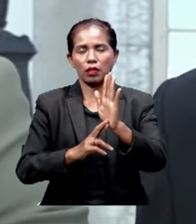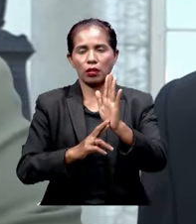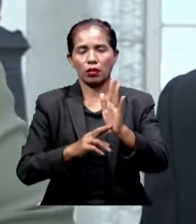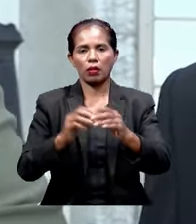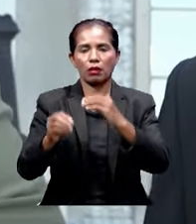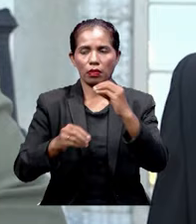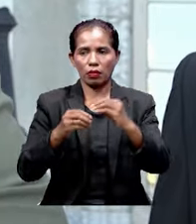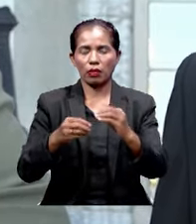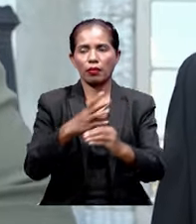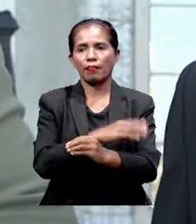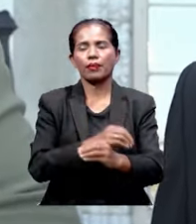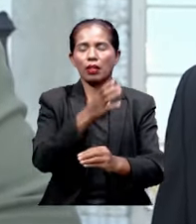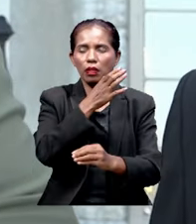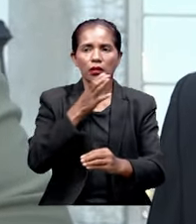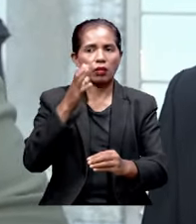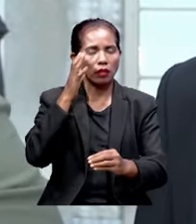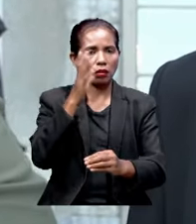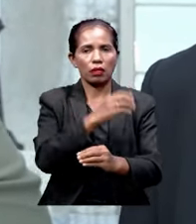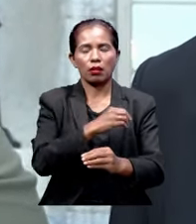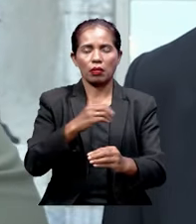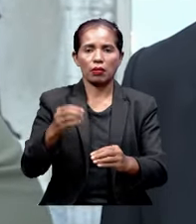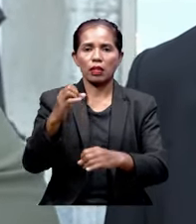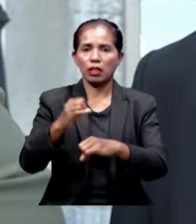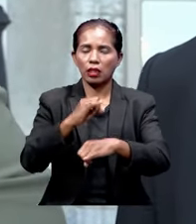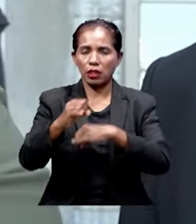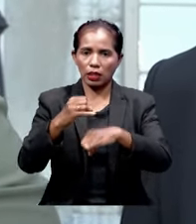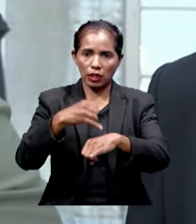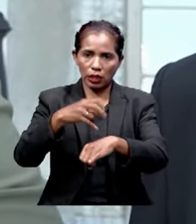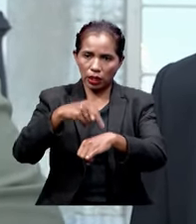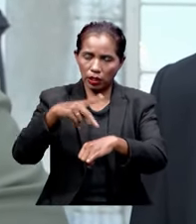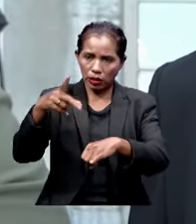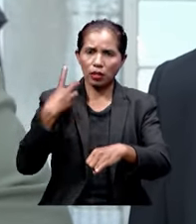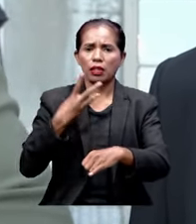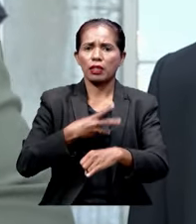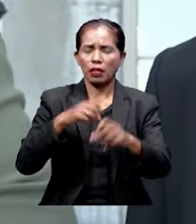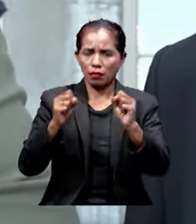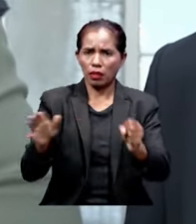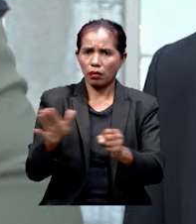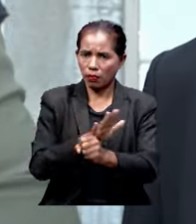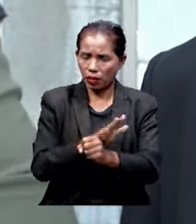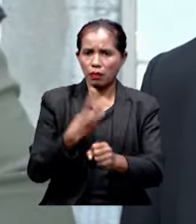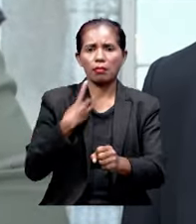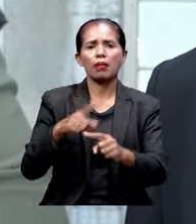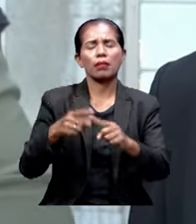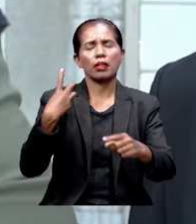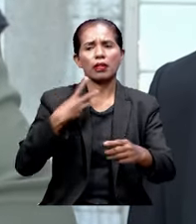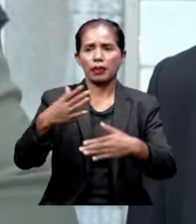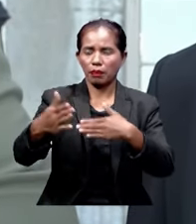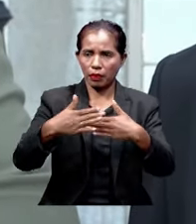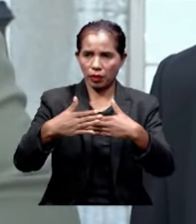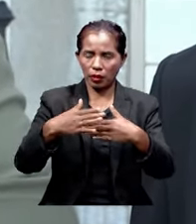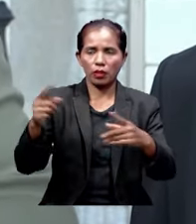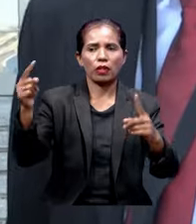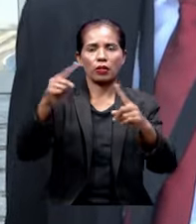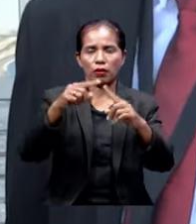balo, nebe ira área agricultura e área trade internacional nian, que ita tem que completa, mas bem, ita besicona tutone